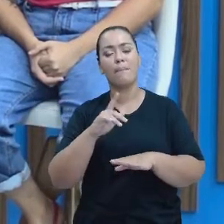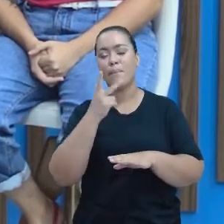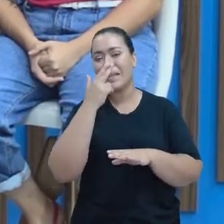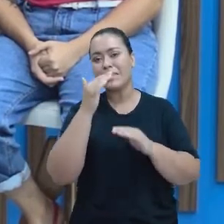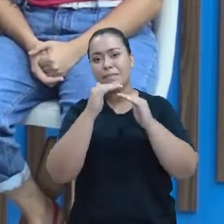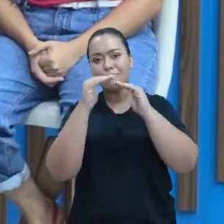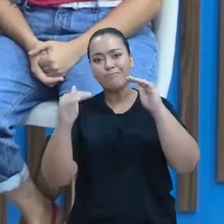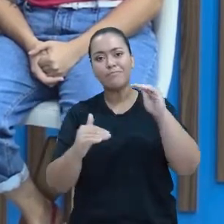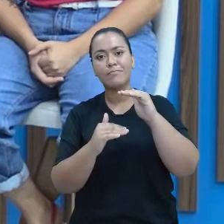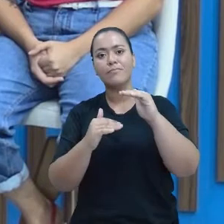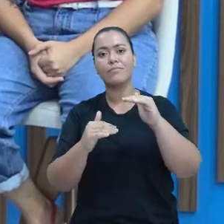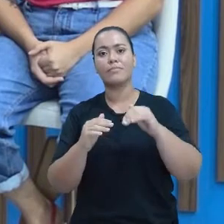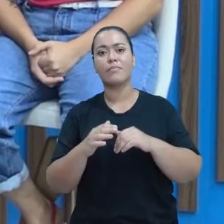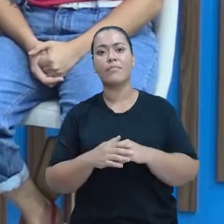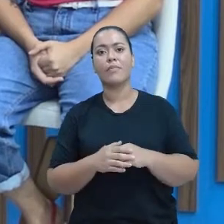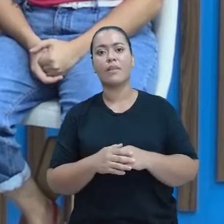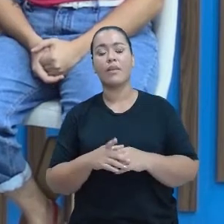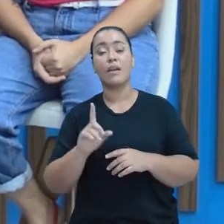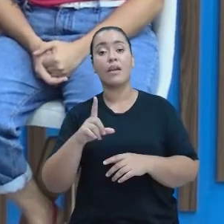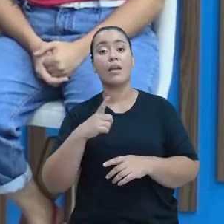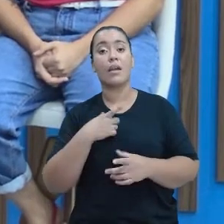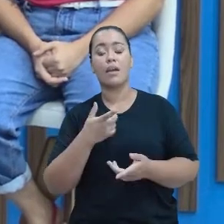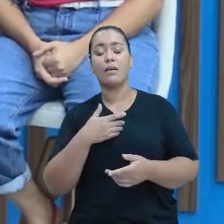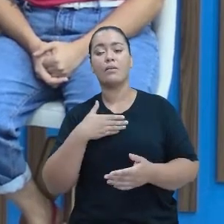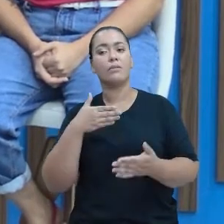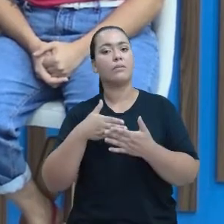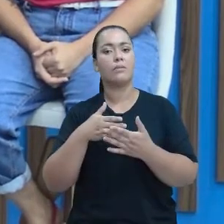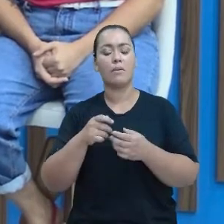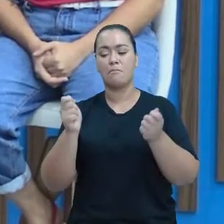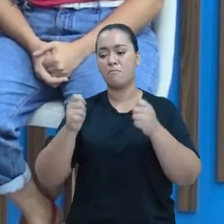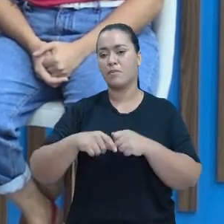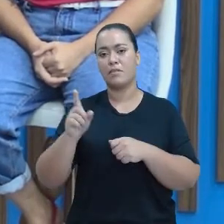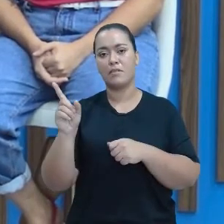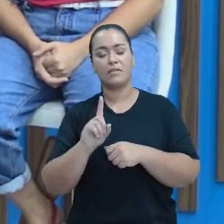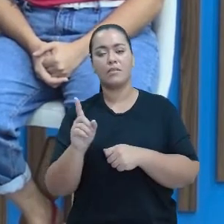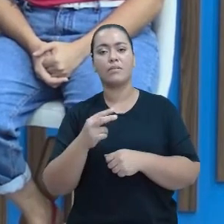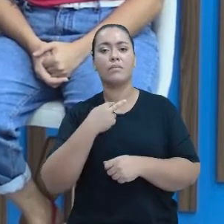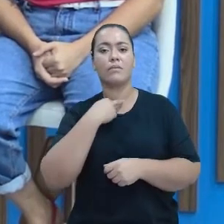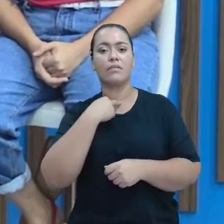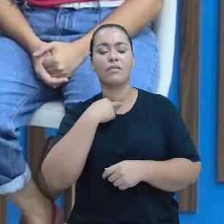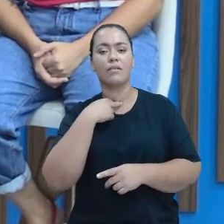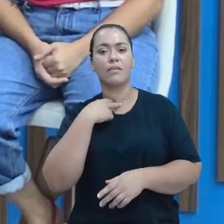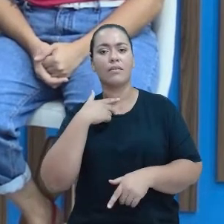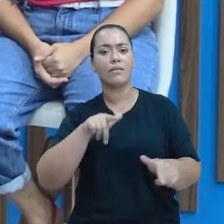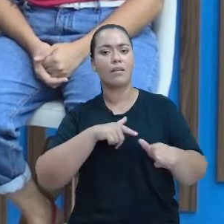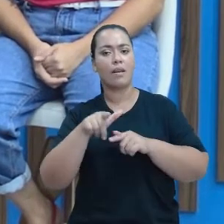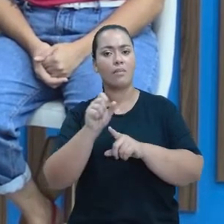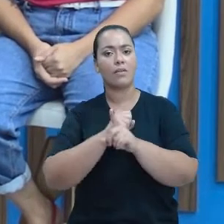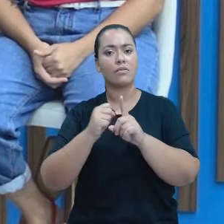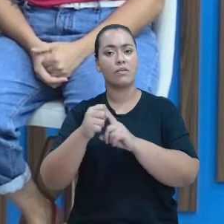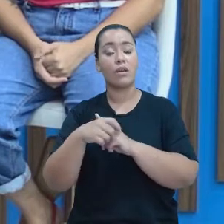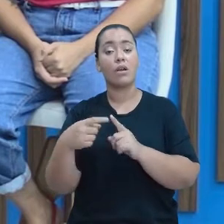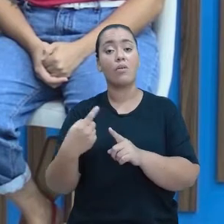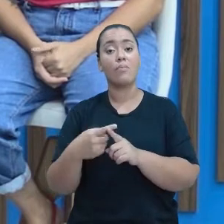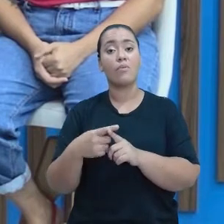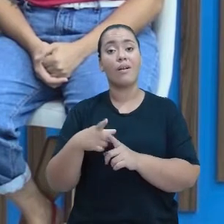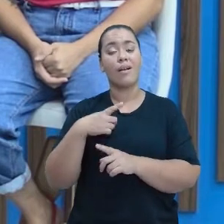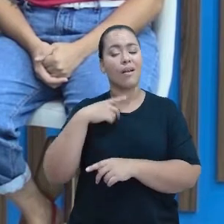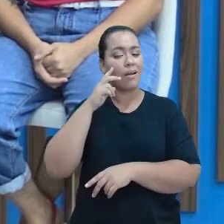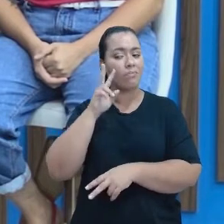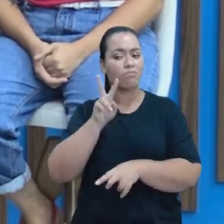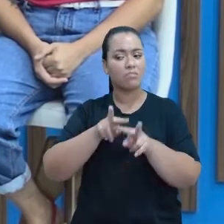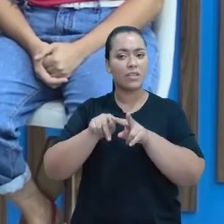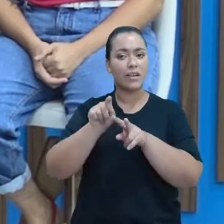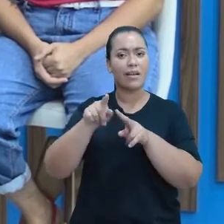inferiores, improdutivas, incapazes de atuar na sociedade, em função da visão